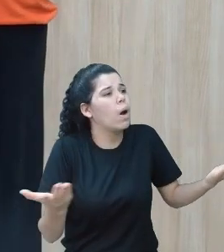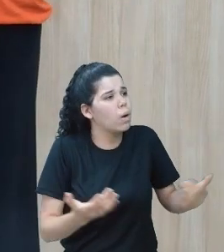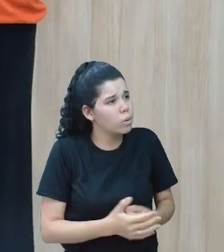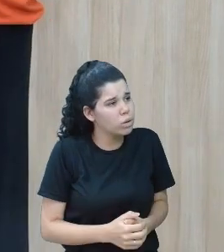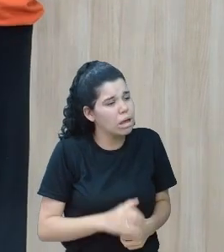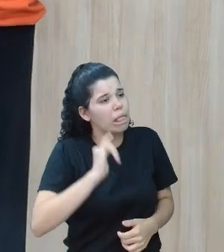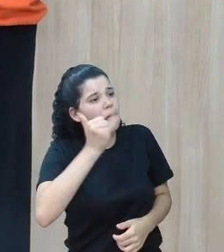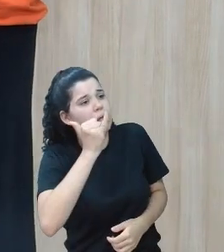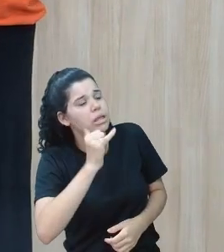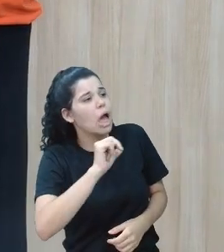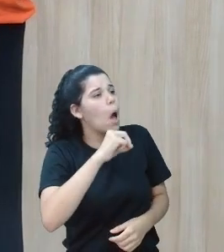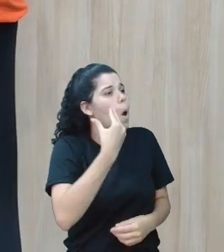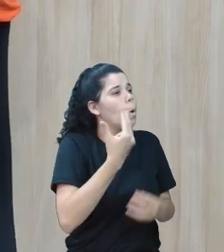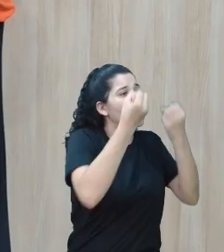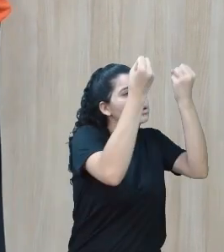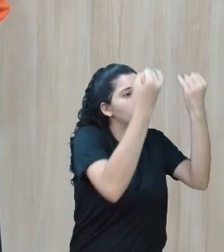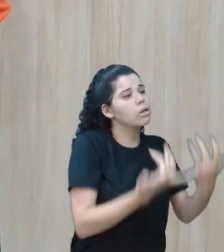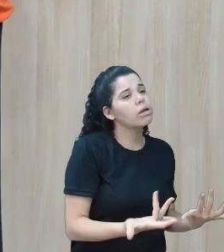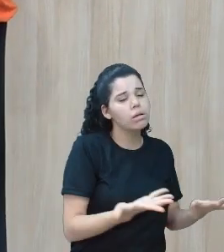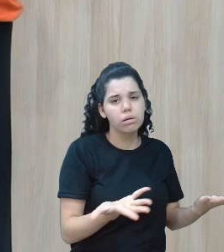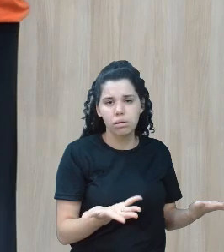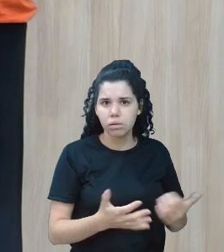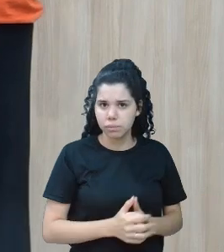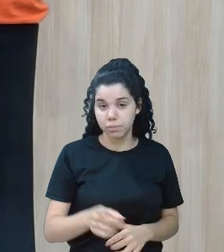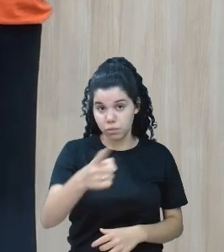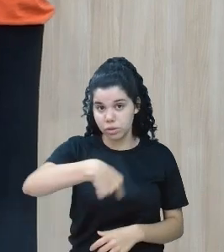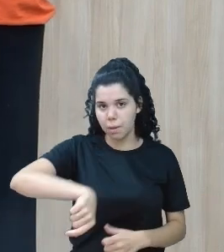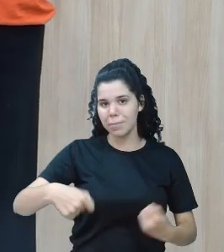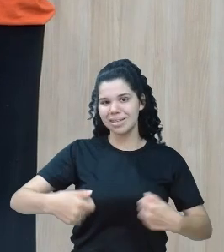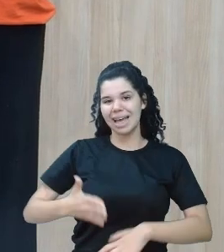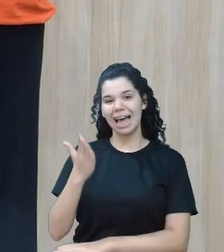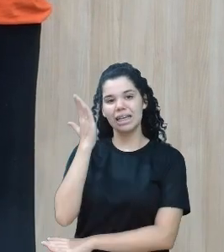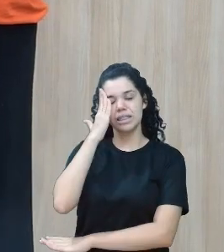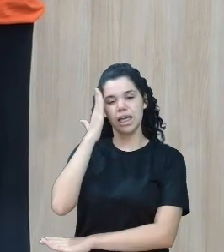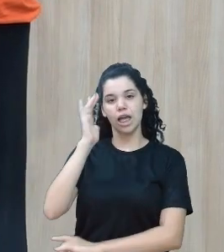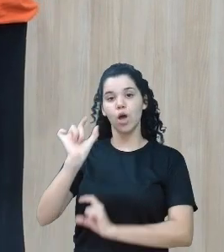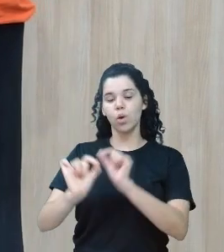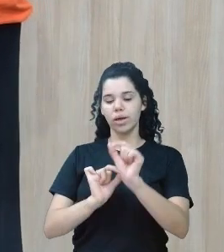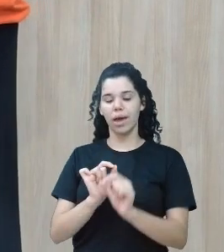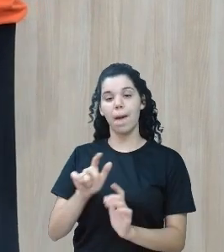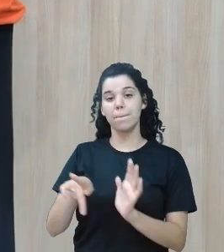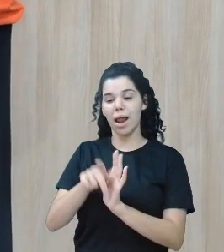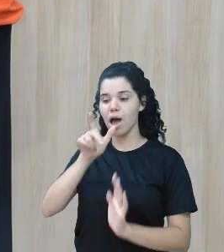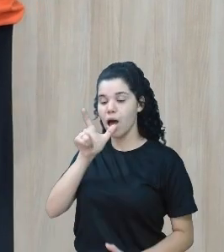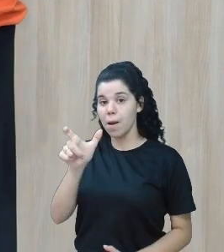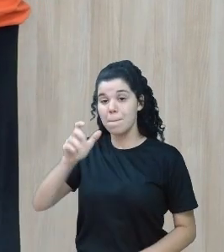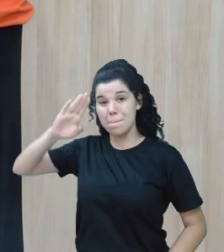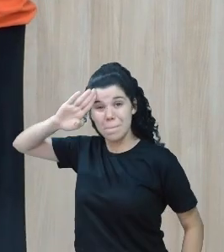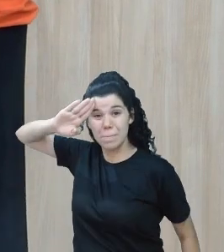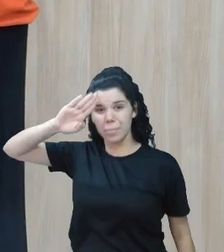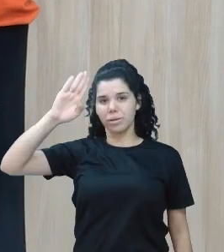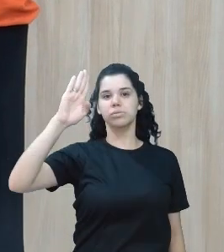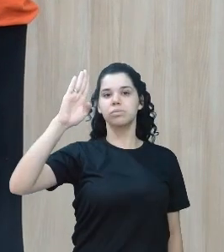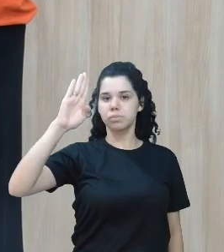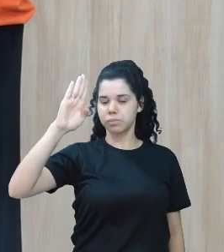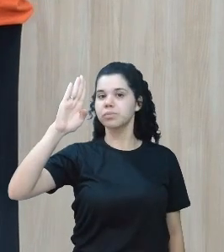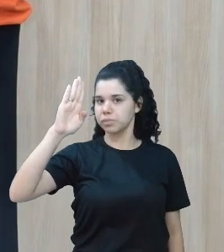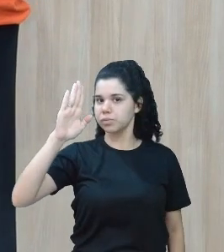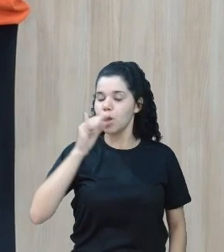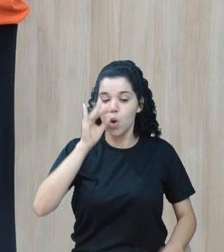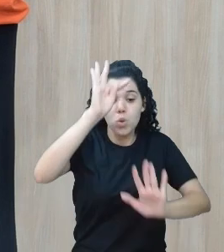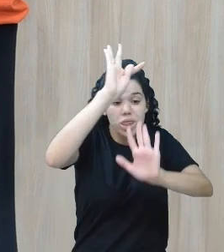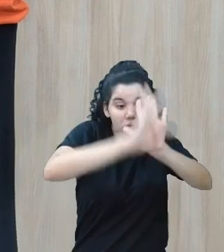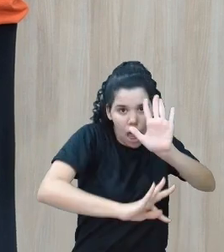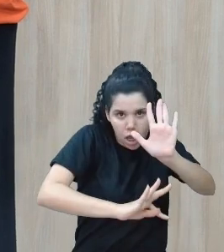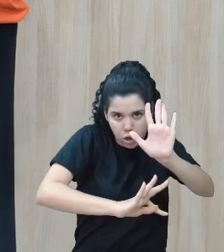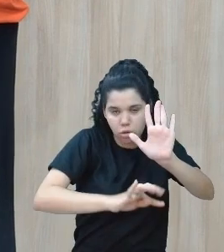dessa? Que ele é narrativo ou que ele é descritivo? Você tem que entender que existe a predominância narrativa. Aquele texto ele